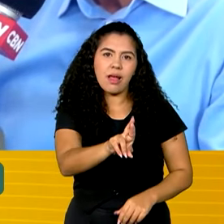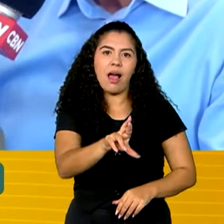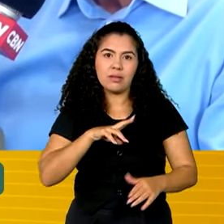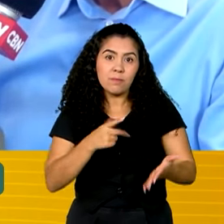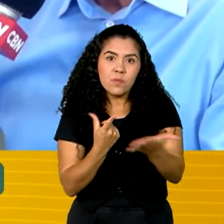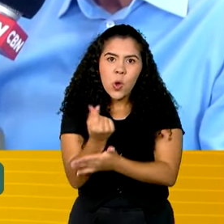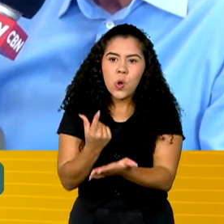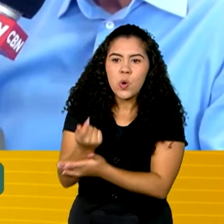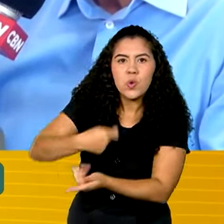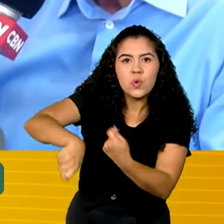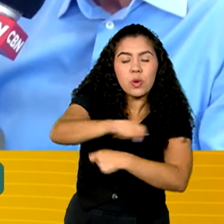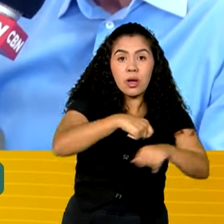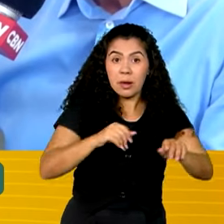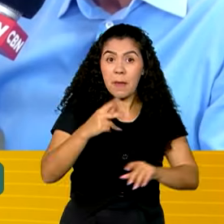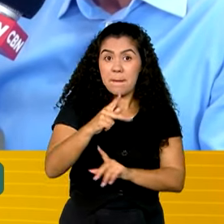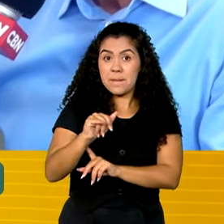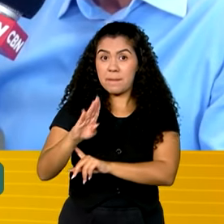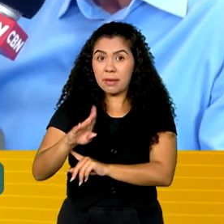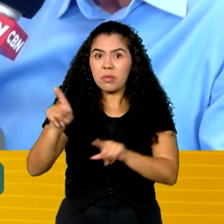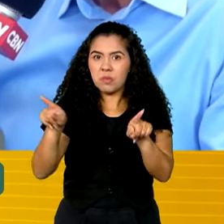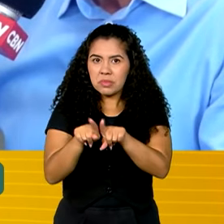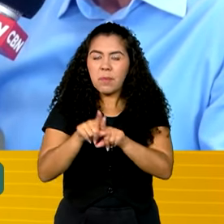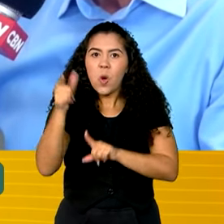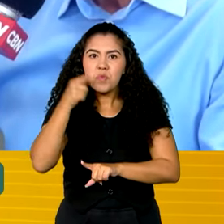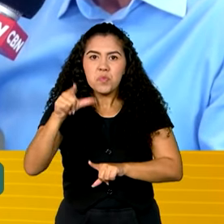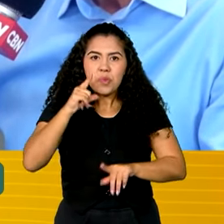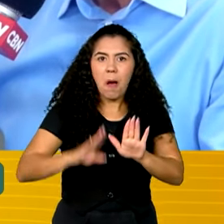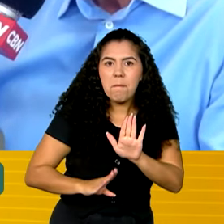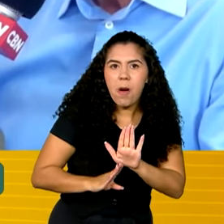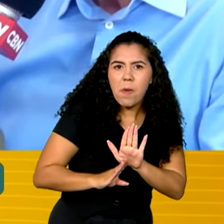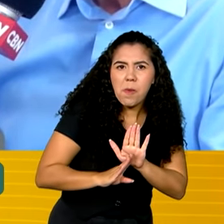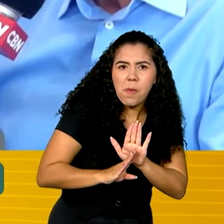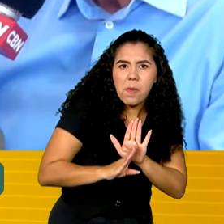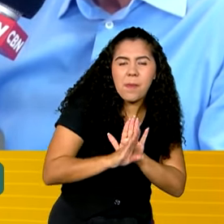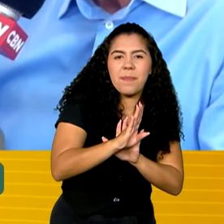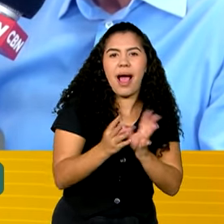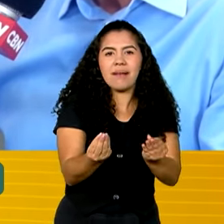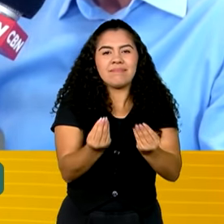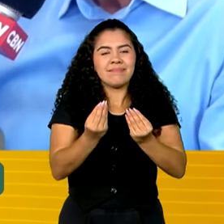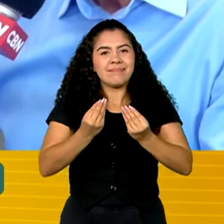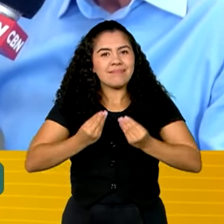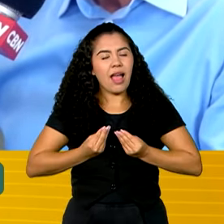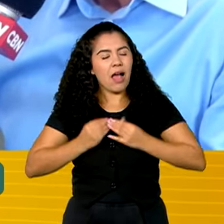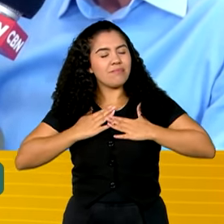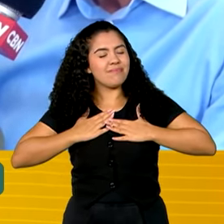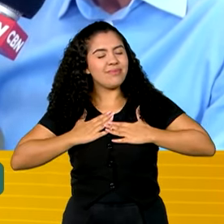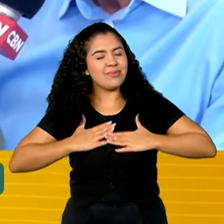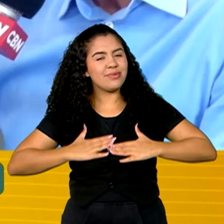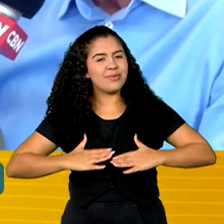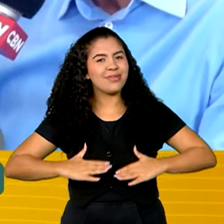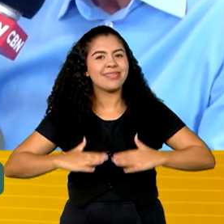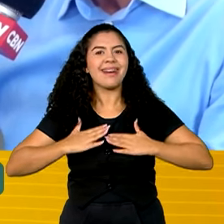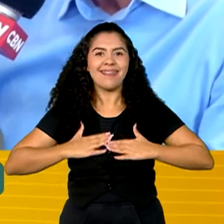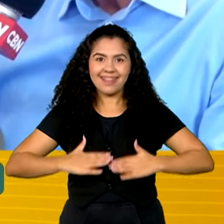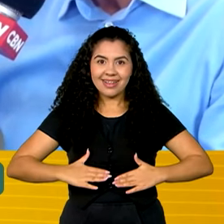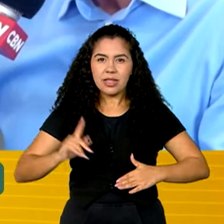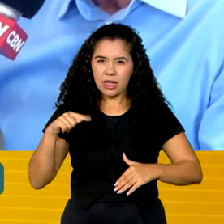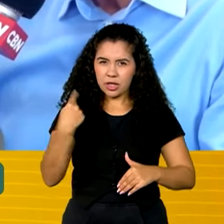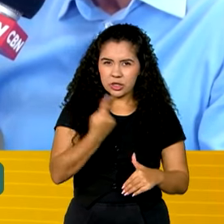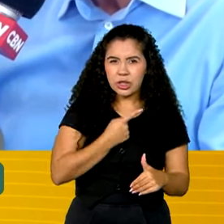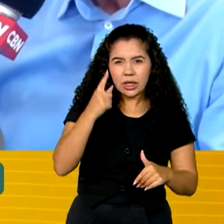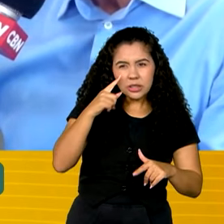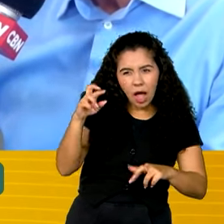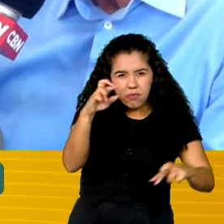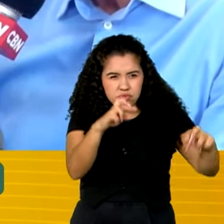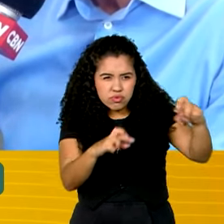tem o crescimento do PIB também na parte de investimento, isso nos tranquiliza de alguma forma, estamos de olho no